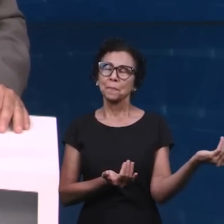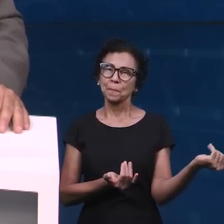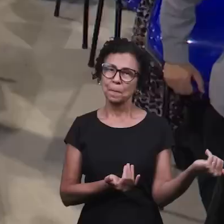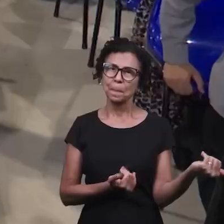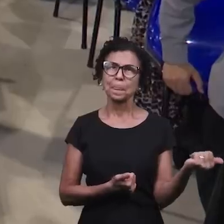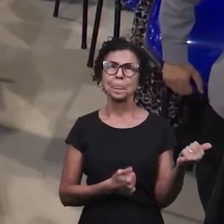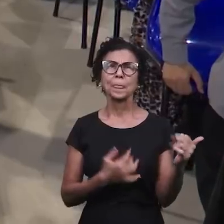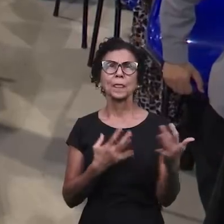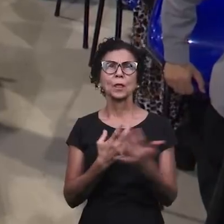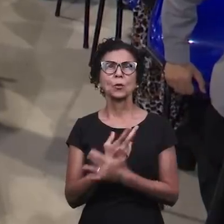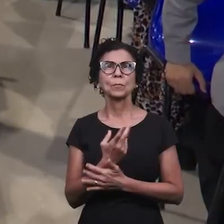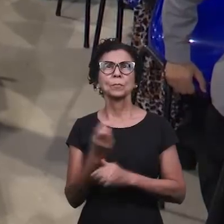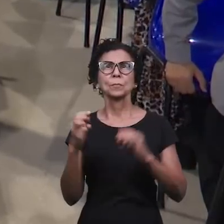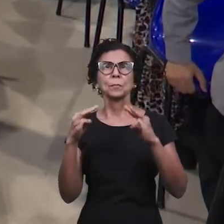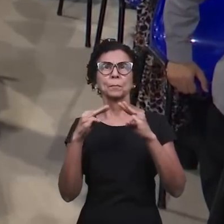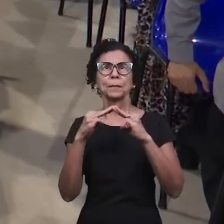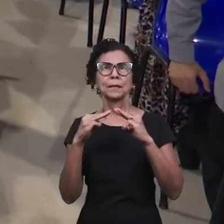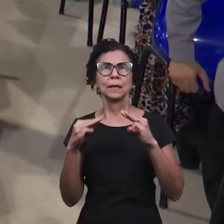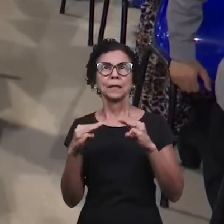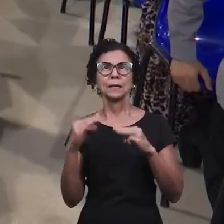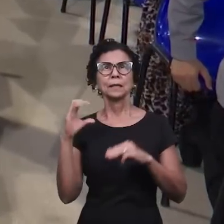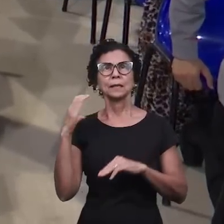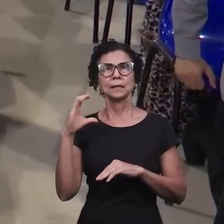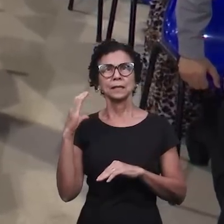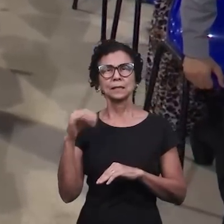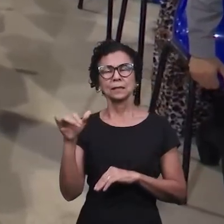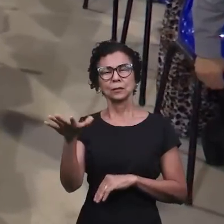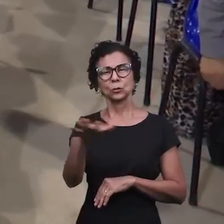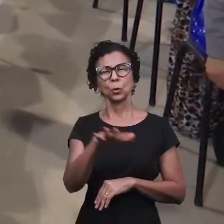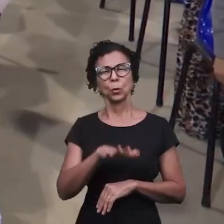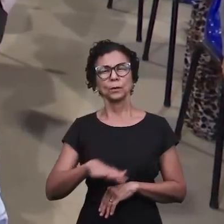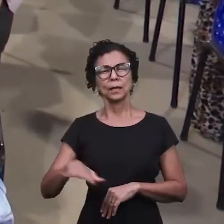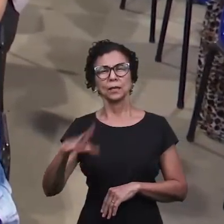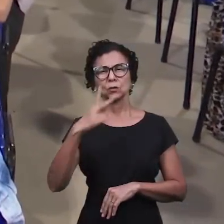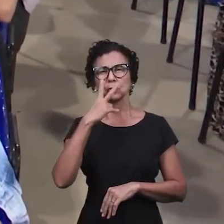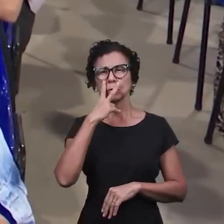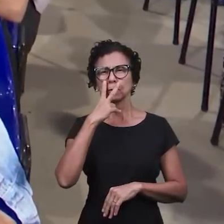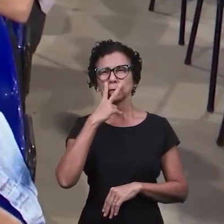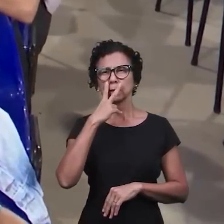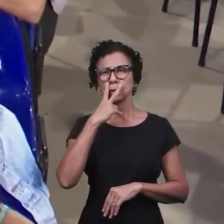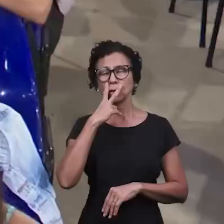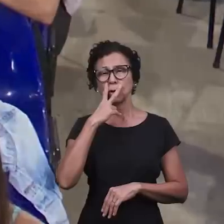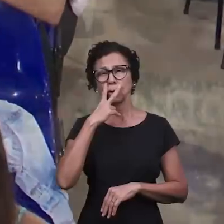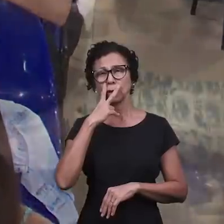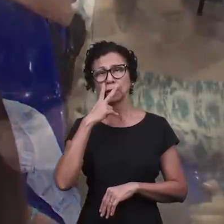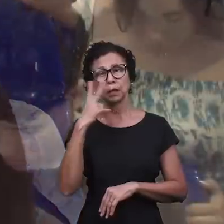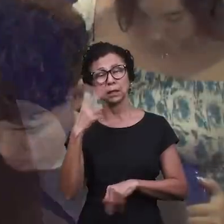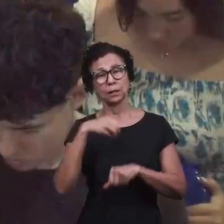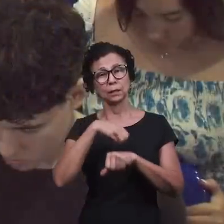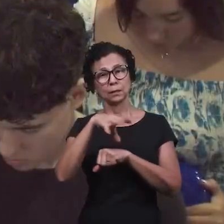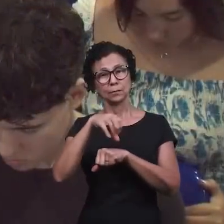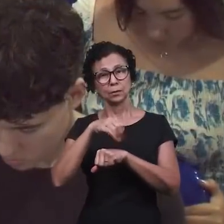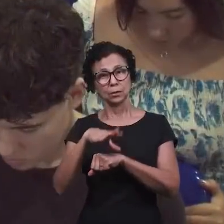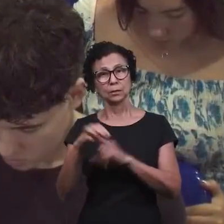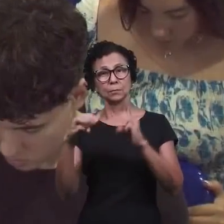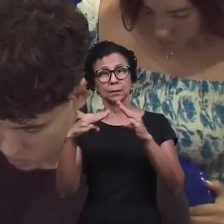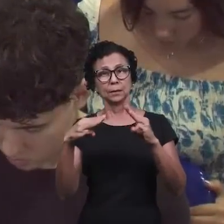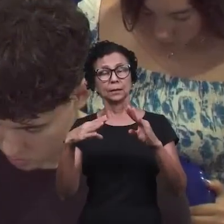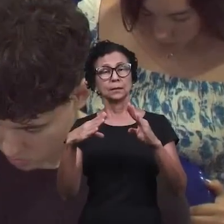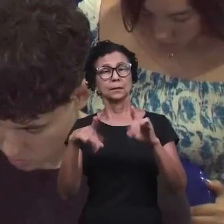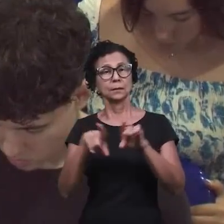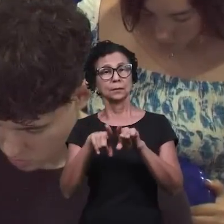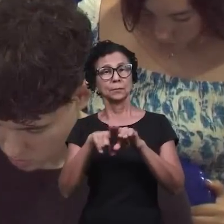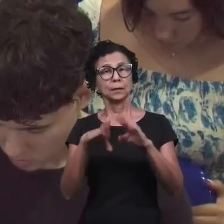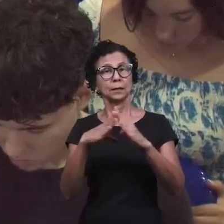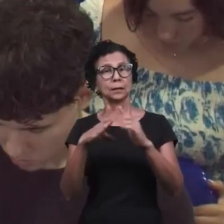A programação aconteceu ali no Manaim de Cariacica, na Grande Vitória, e foi transmitida aí para os demais Manaíns e igrejas. Olha